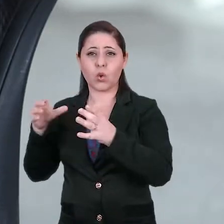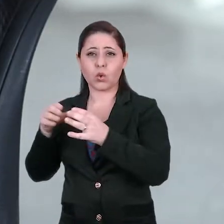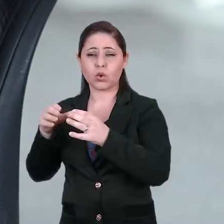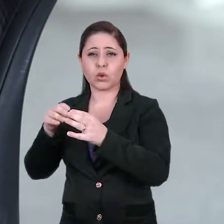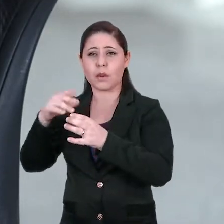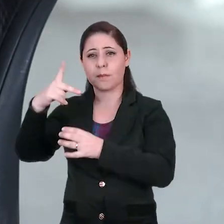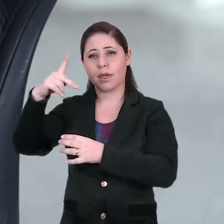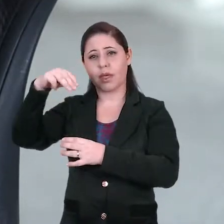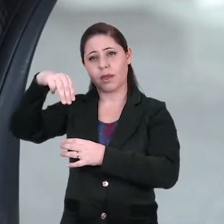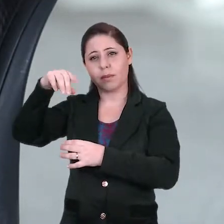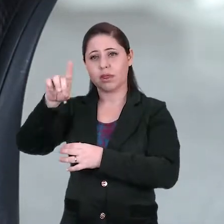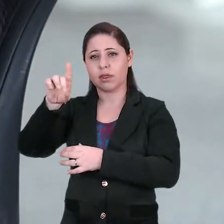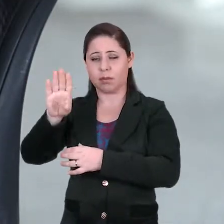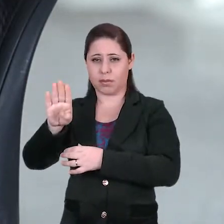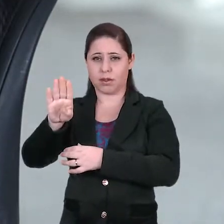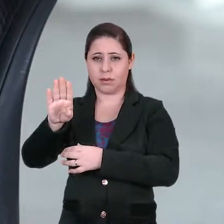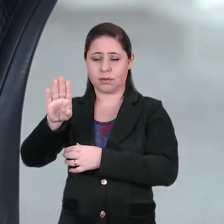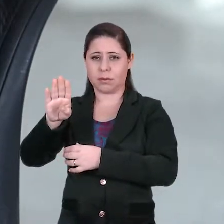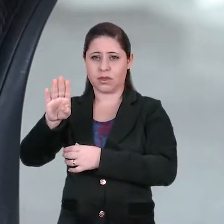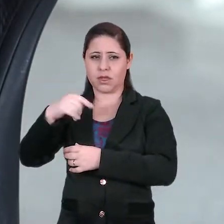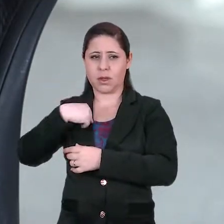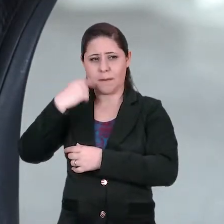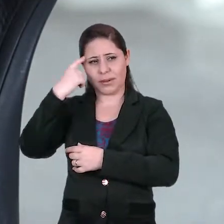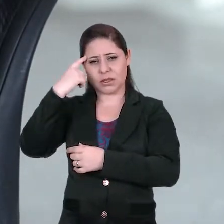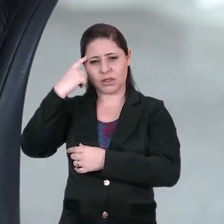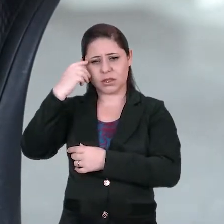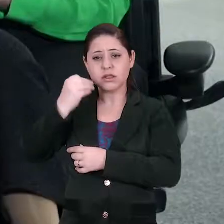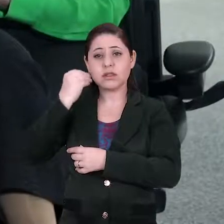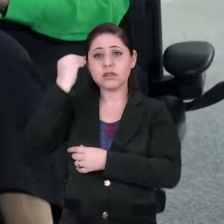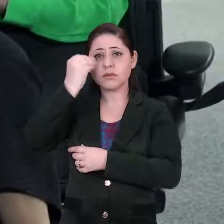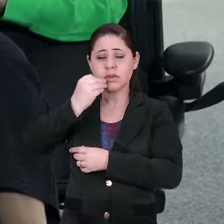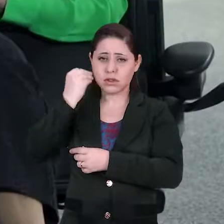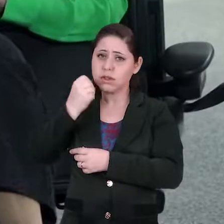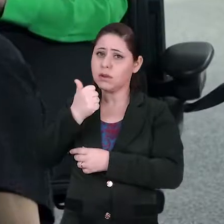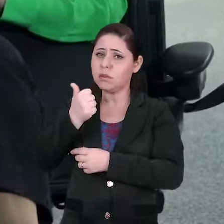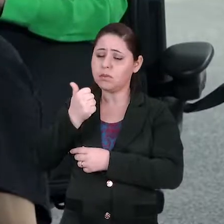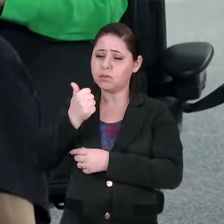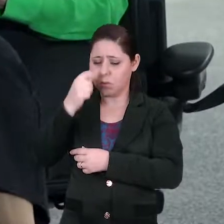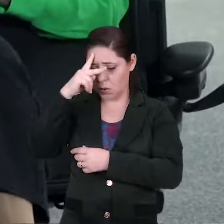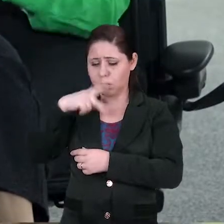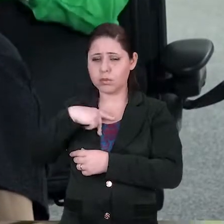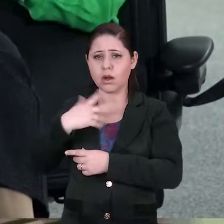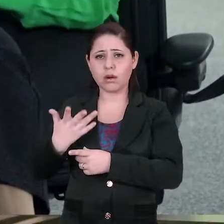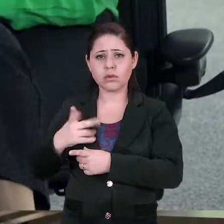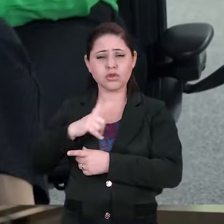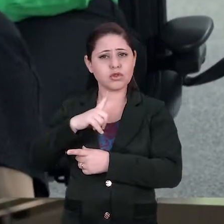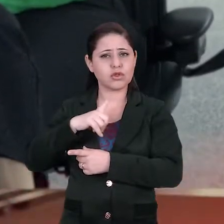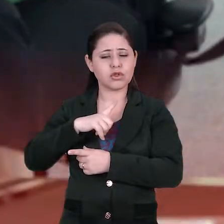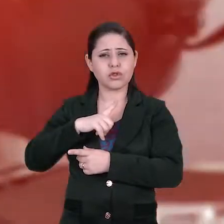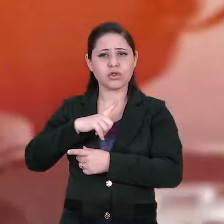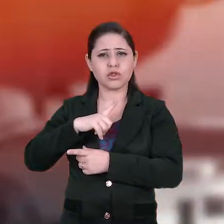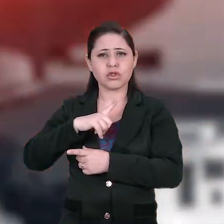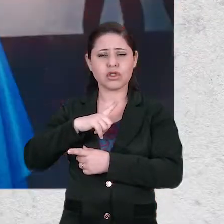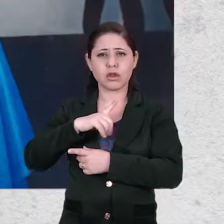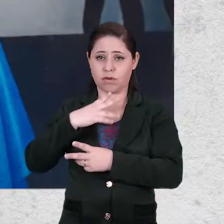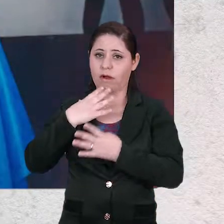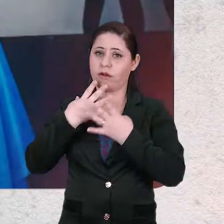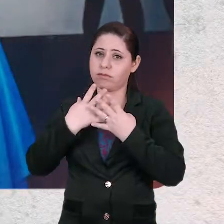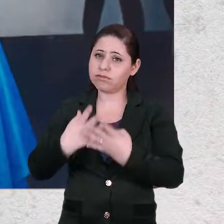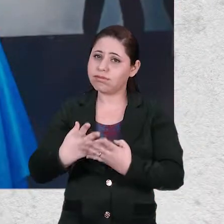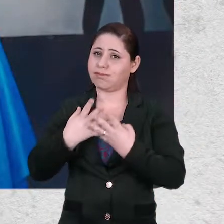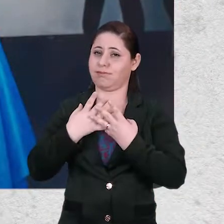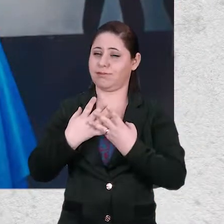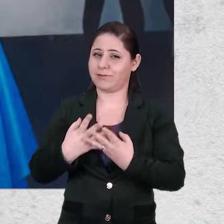o PMDB à época, e eu achei que era uma experiência boa para mim. Eu vou te confessar uma coisa